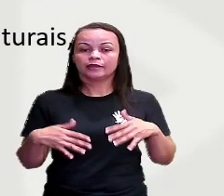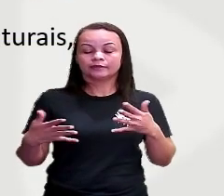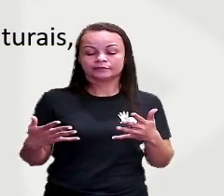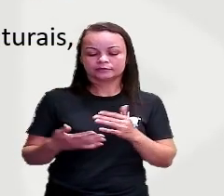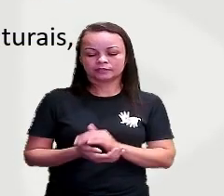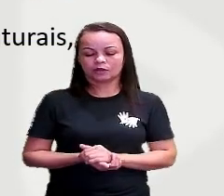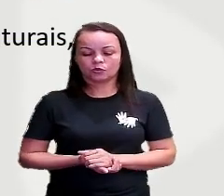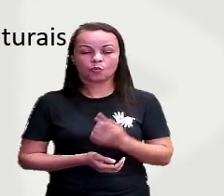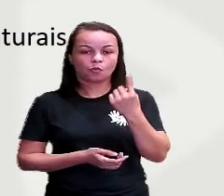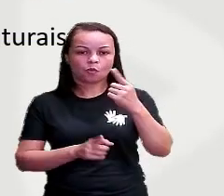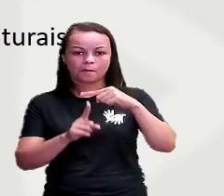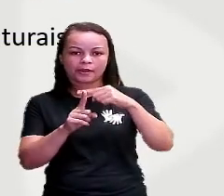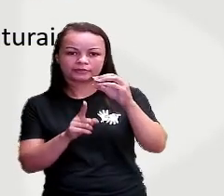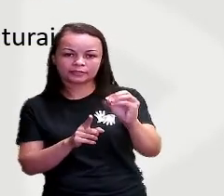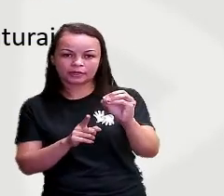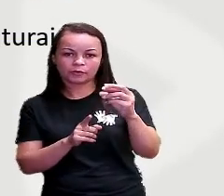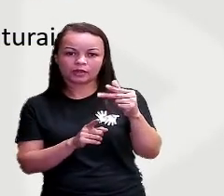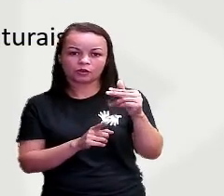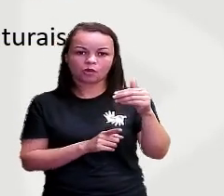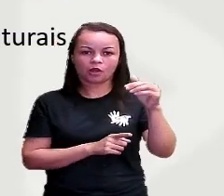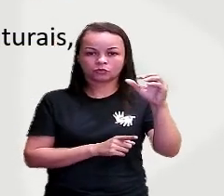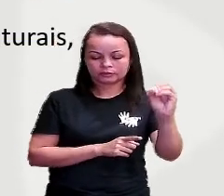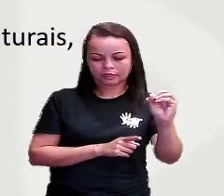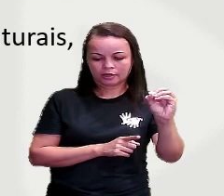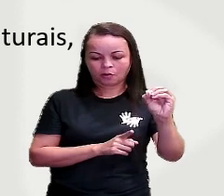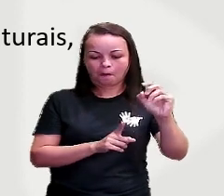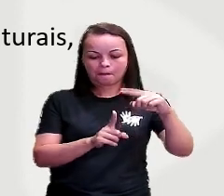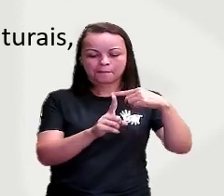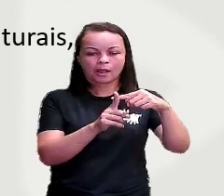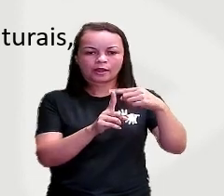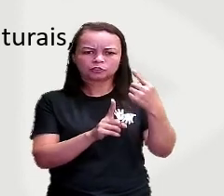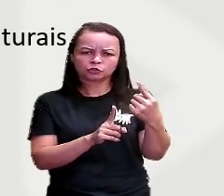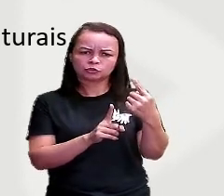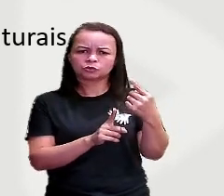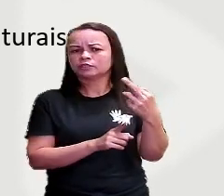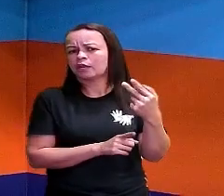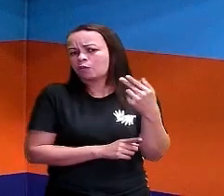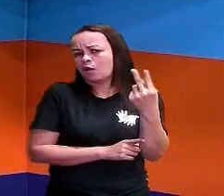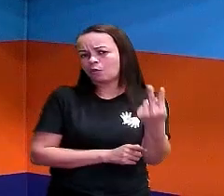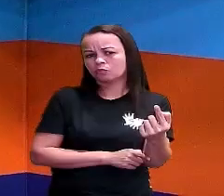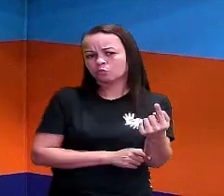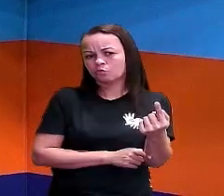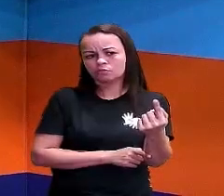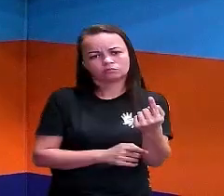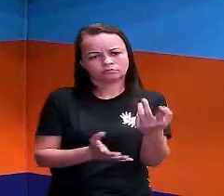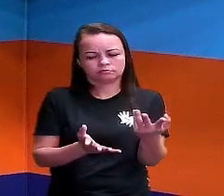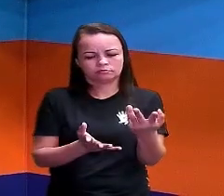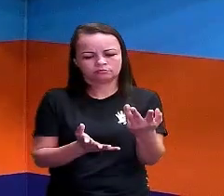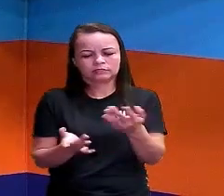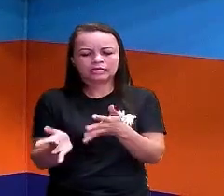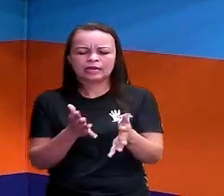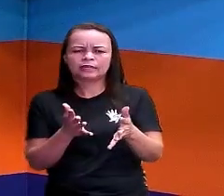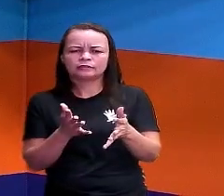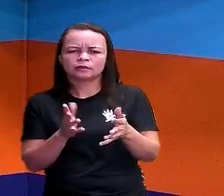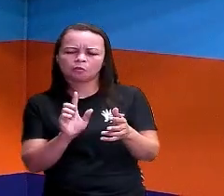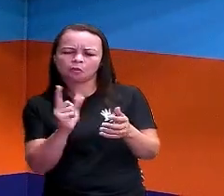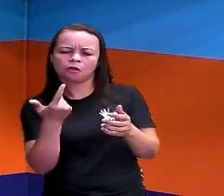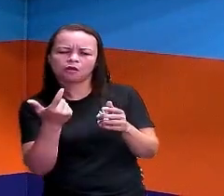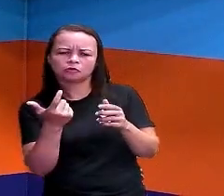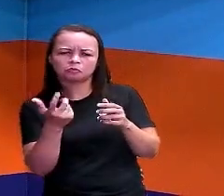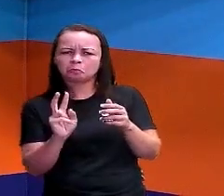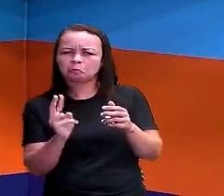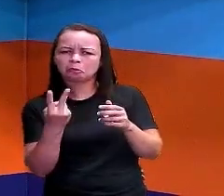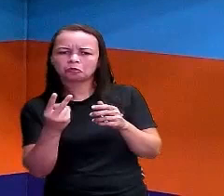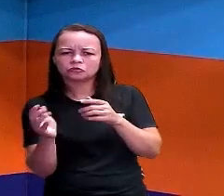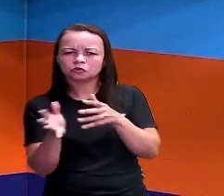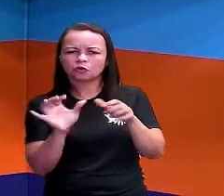1 mais 0 é igual a 0 mais 1, que vai dar 1. Opa, professora, por que a senhora botou aí a inversão das